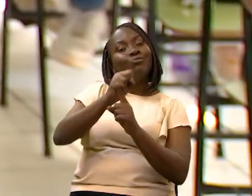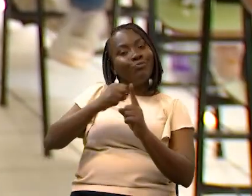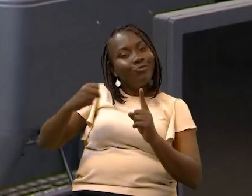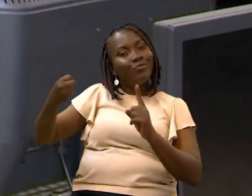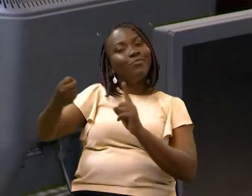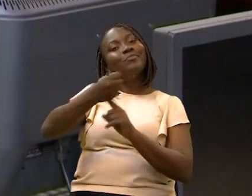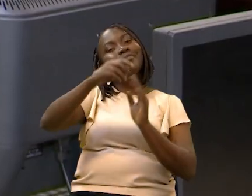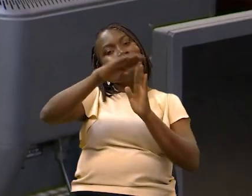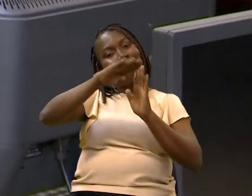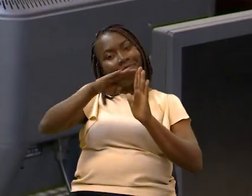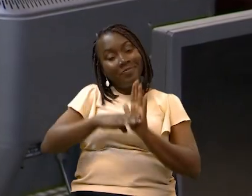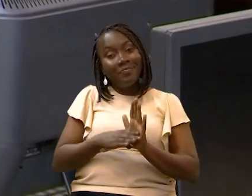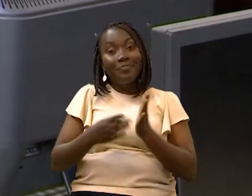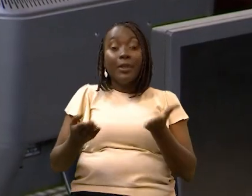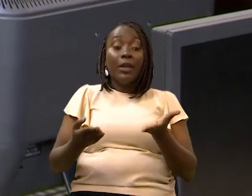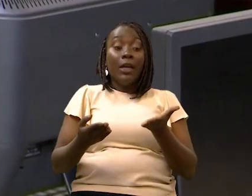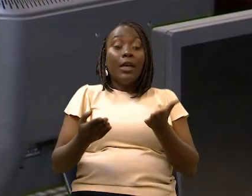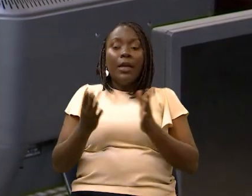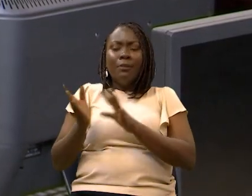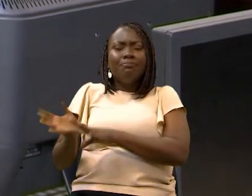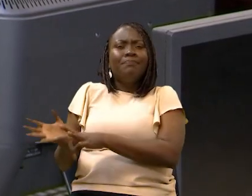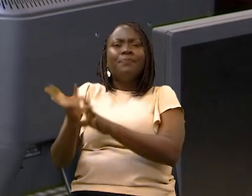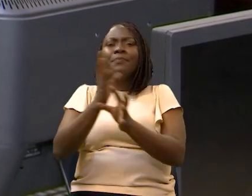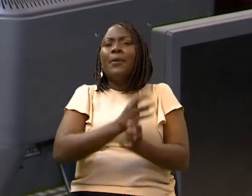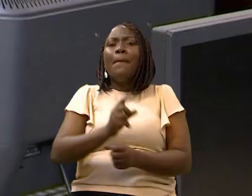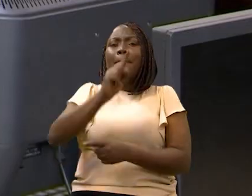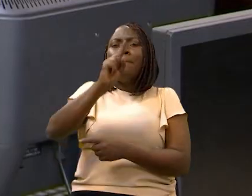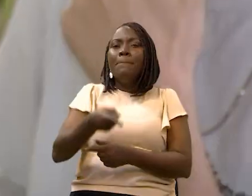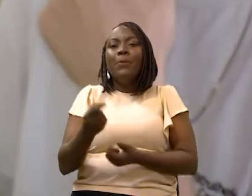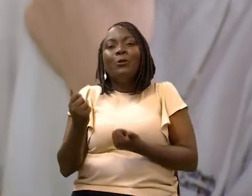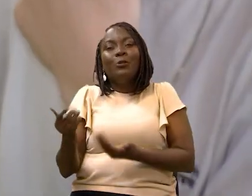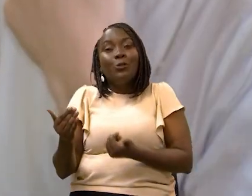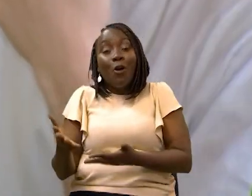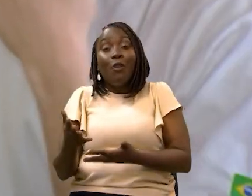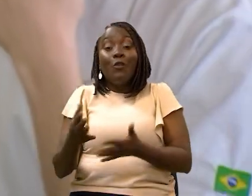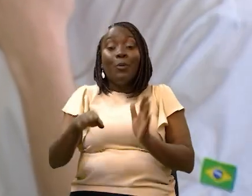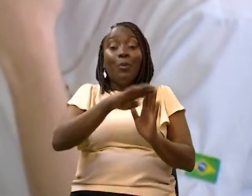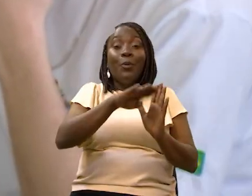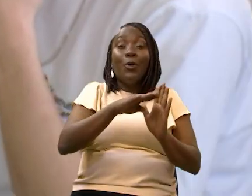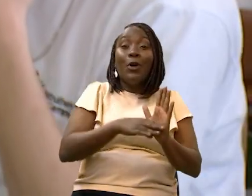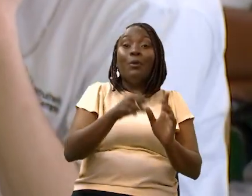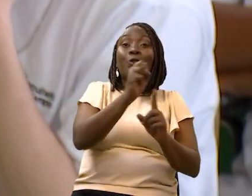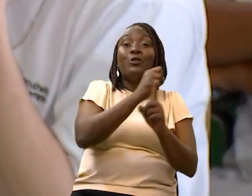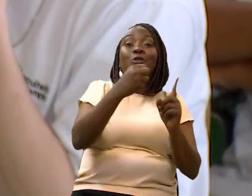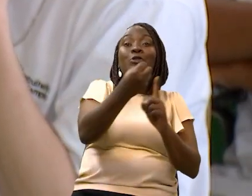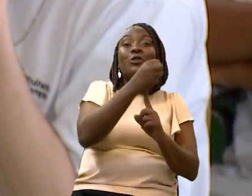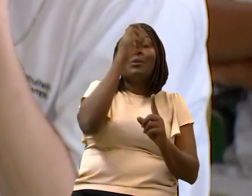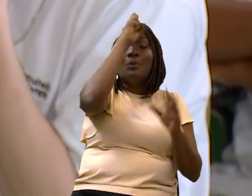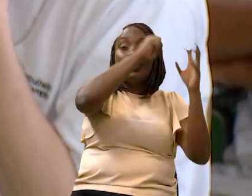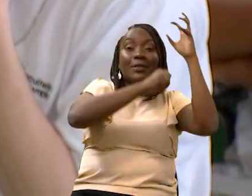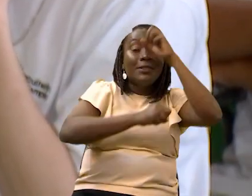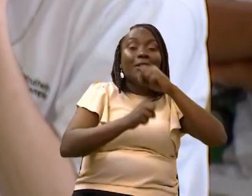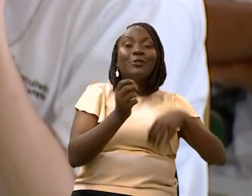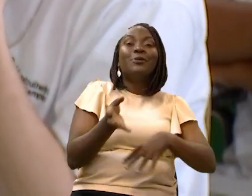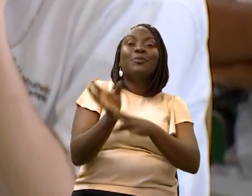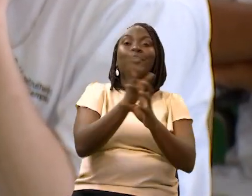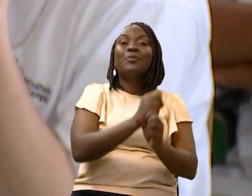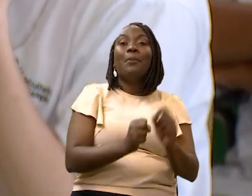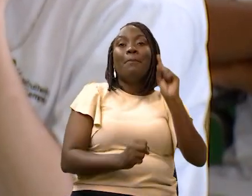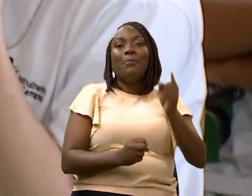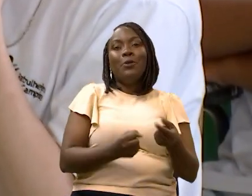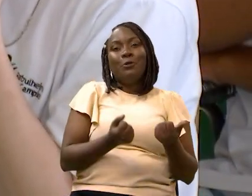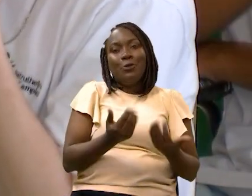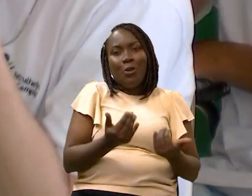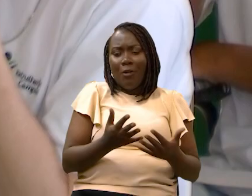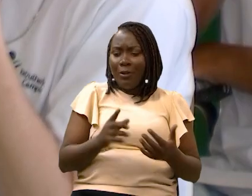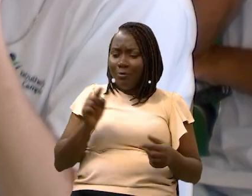No programa da oficina, em torno de 1.000 jovens, e também no programa da socioaprendizagem, em torno de 1.000 jovens. Então, em torno